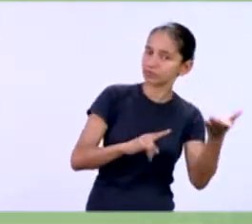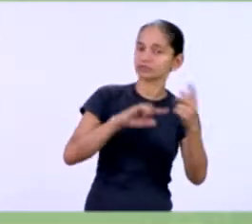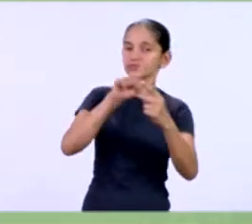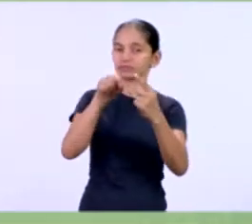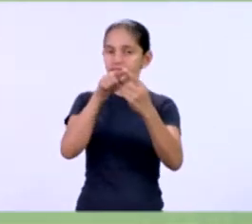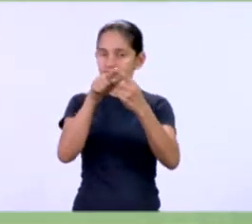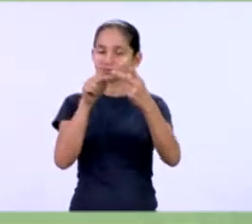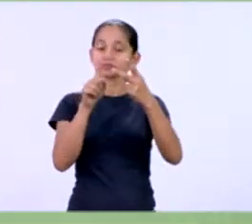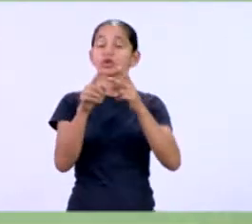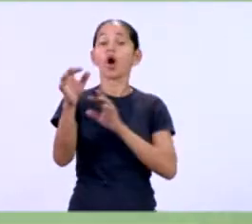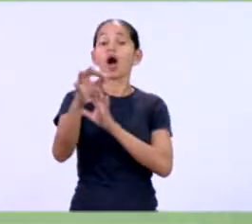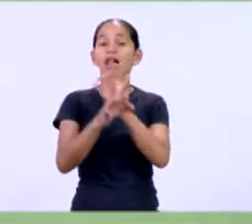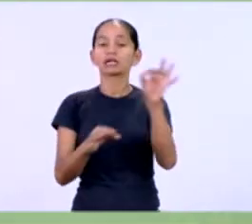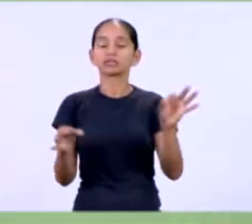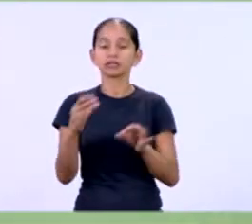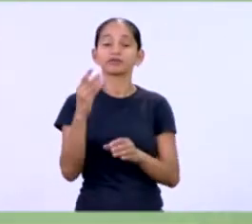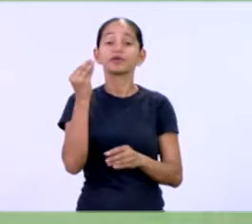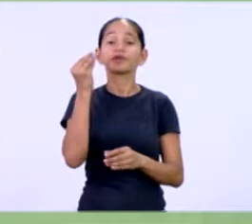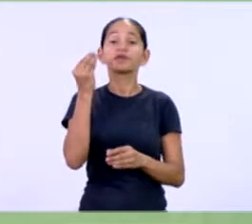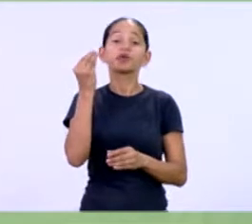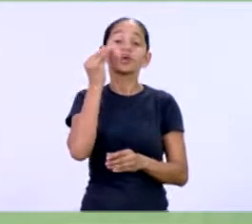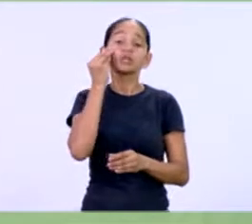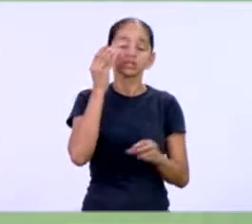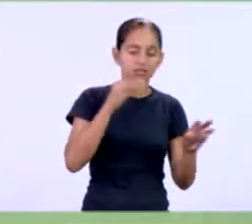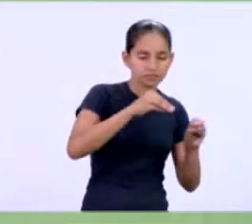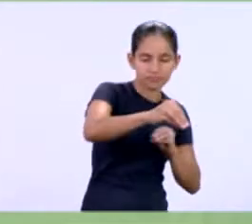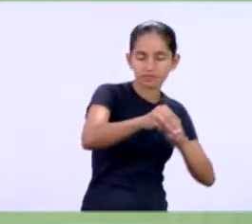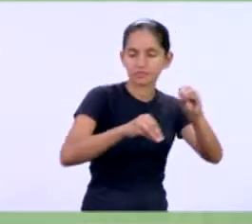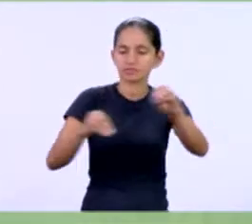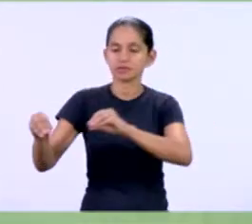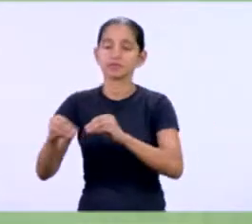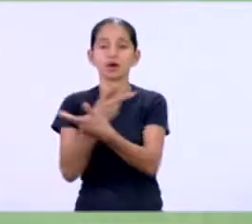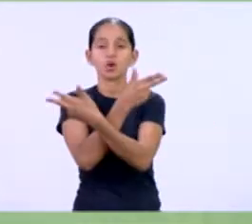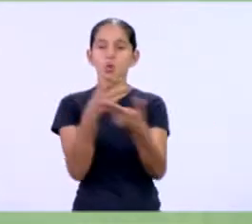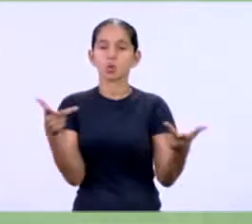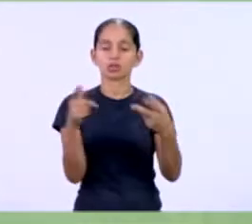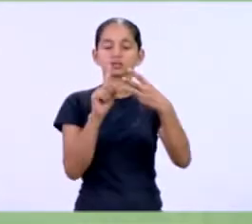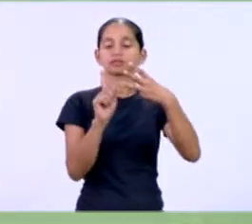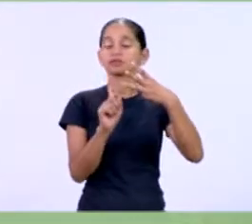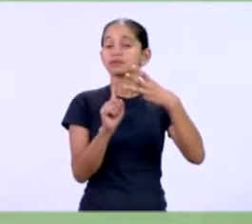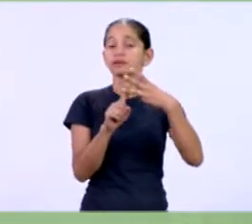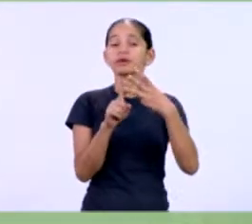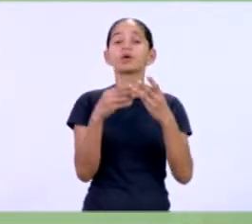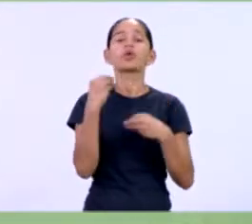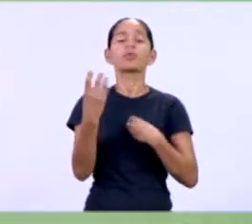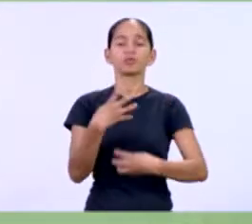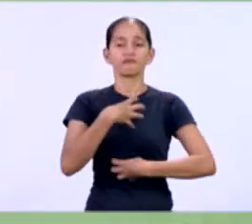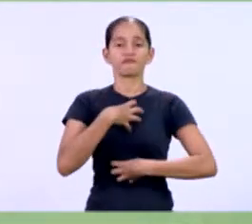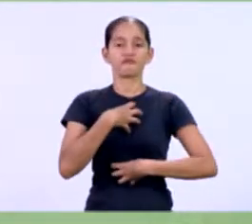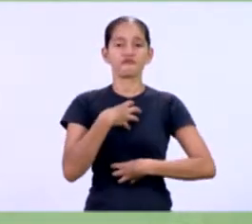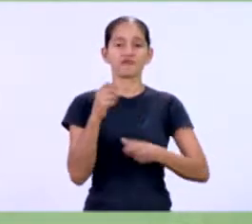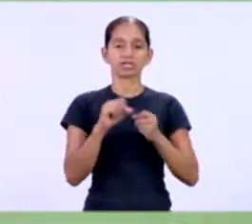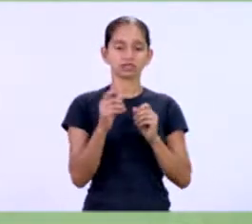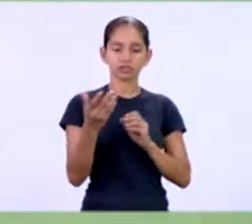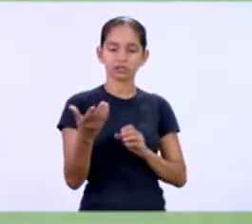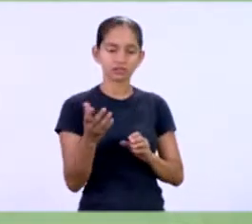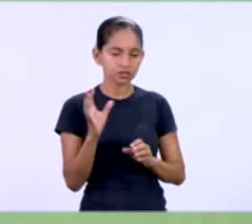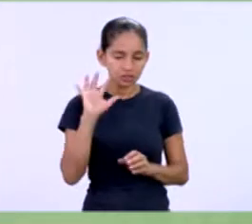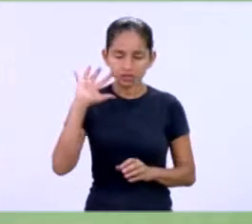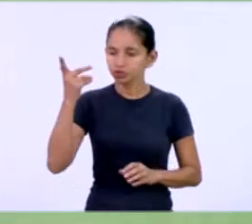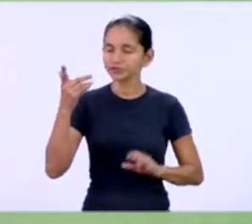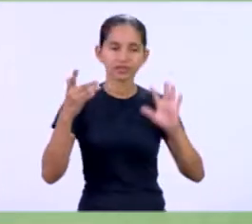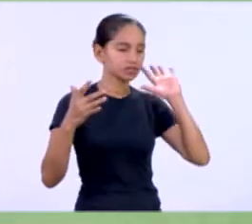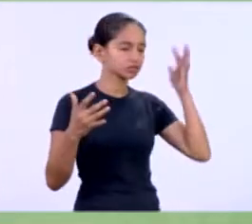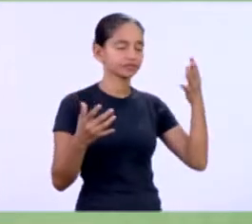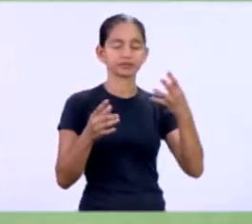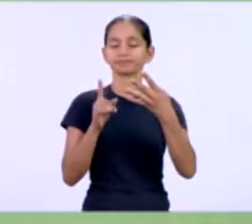objetivos. Organização, a alocação dos recursos. Direção é o direcionamento que o gestor, o administrador vai estar dando para tudo isso. E